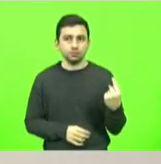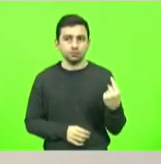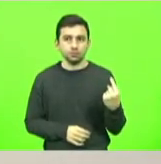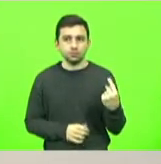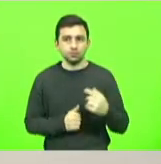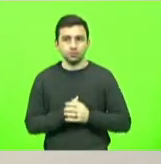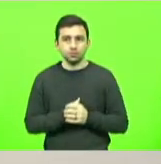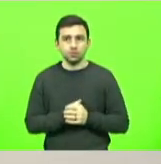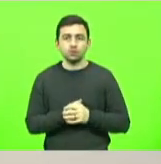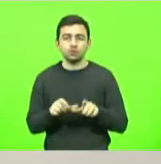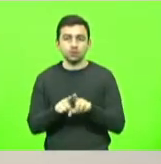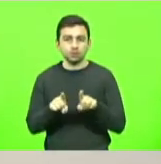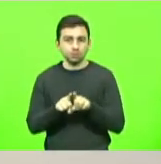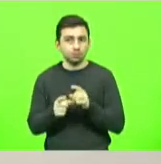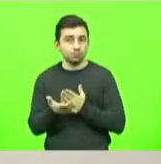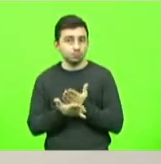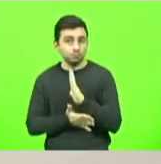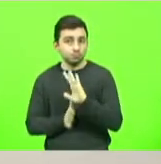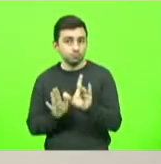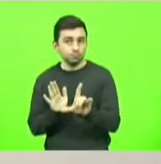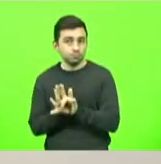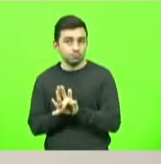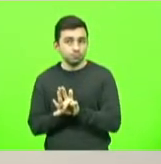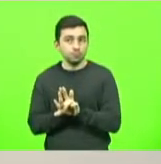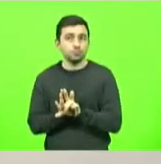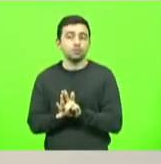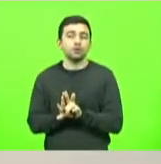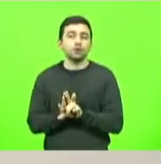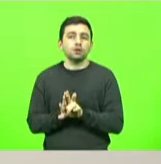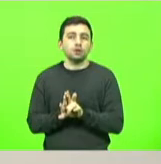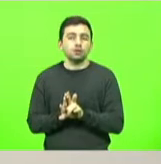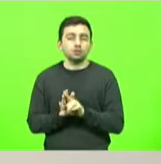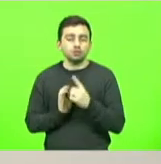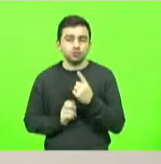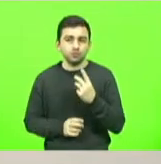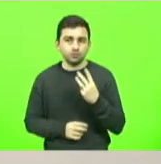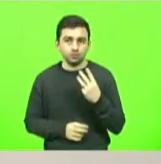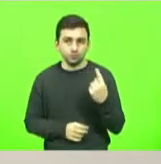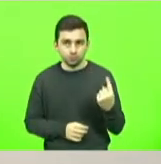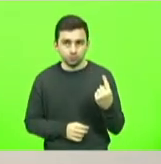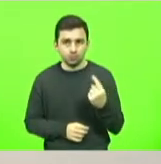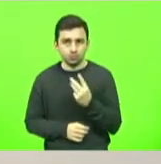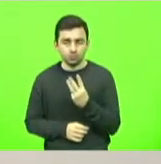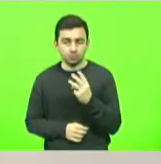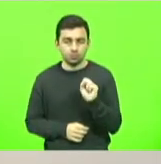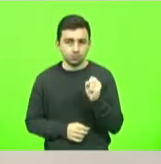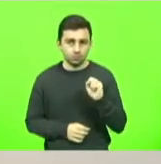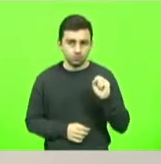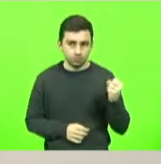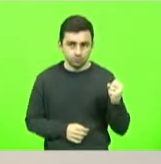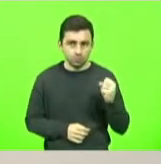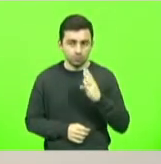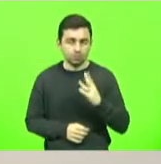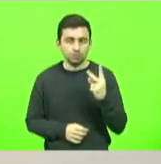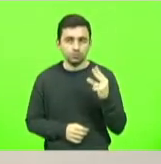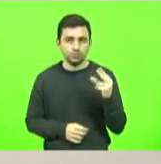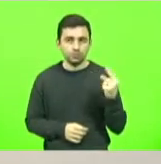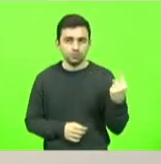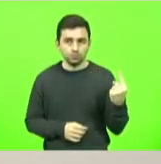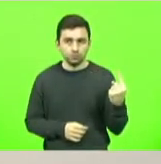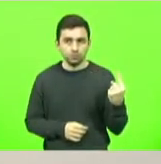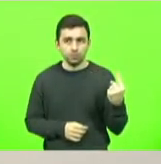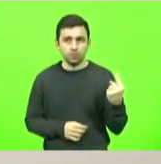Ainda foram aprovados os projetos de lei nº 131 e 388, barra 2021. Dando